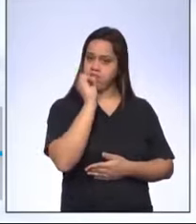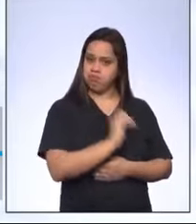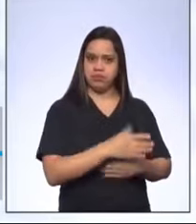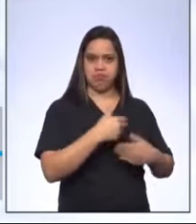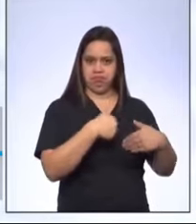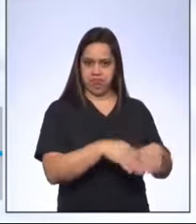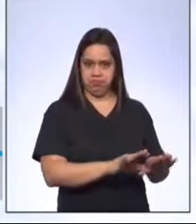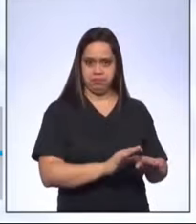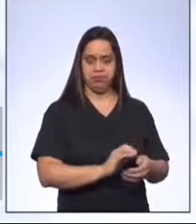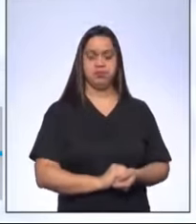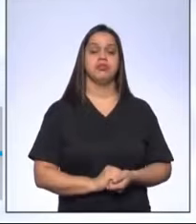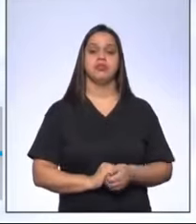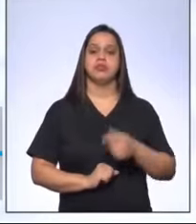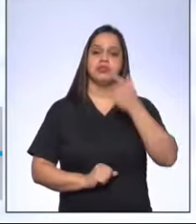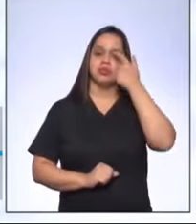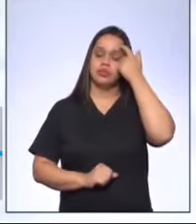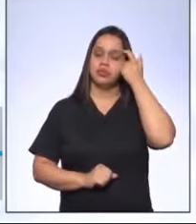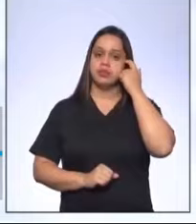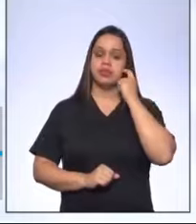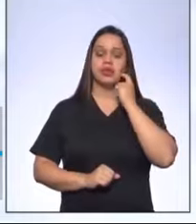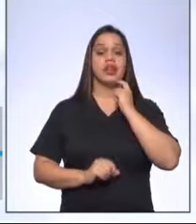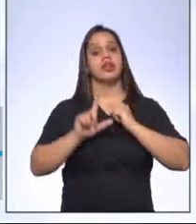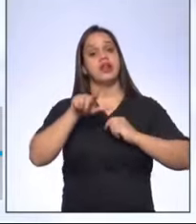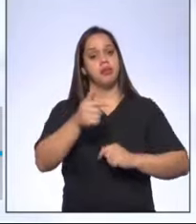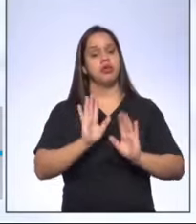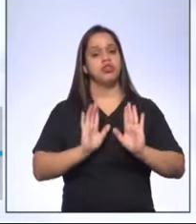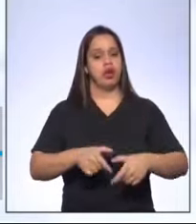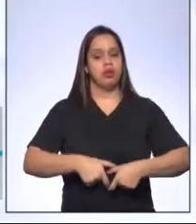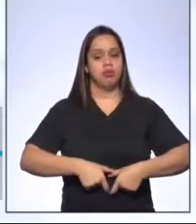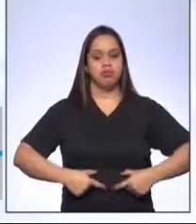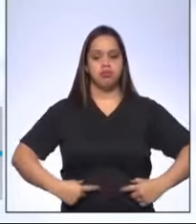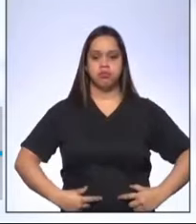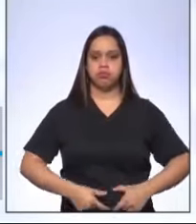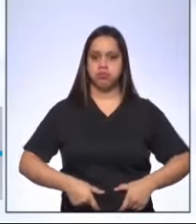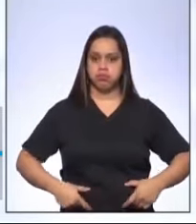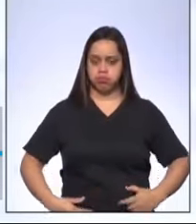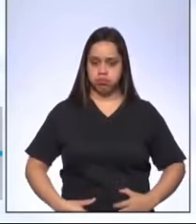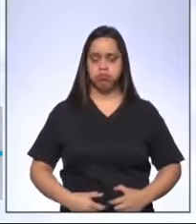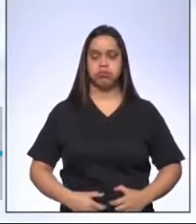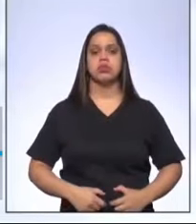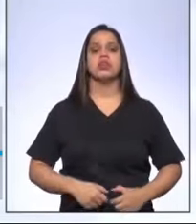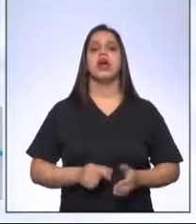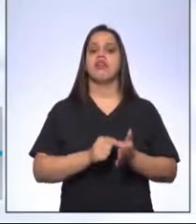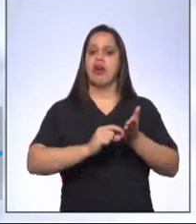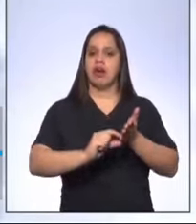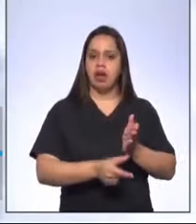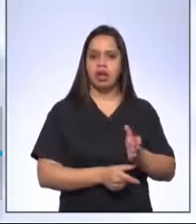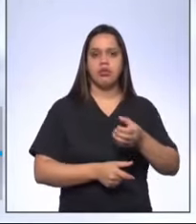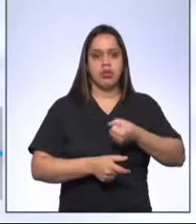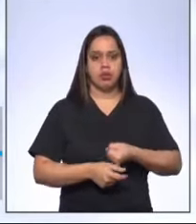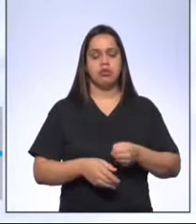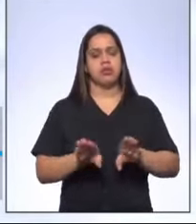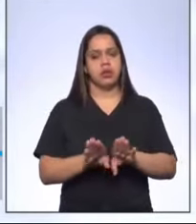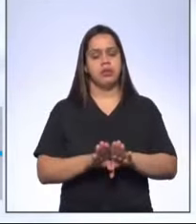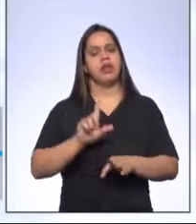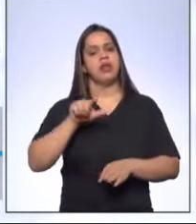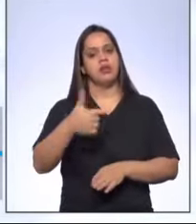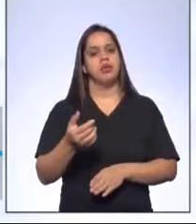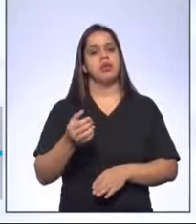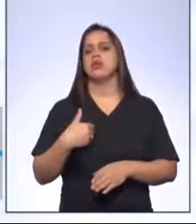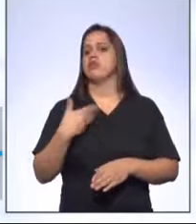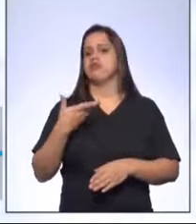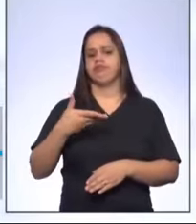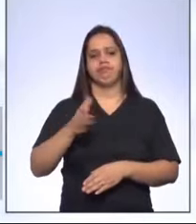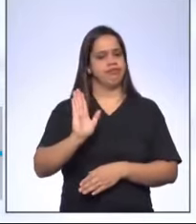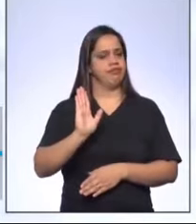Tudo bem? Então, depois do intestino grosso, reto e ânus. E vai, as fezes vão embora. Via Rio Tietê.